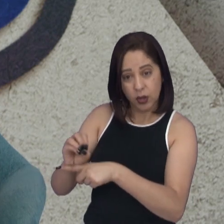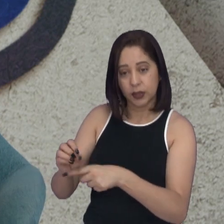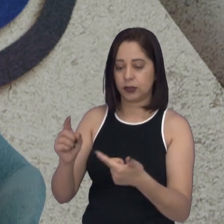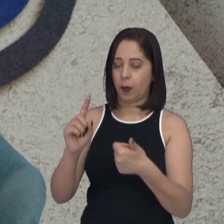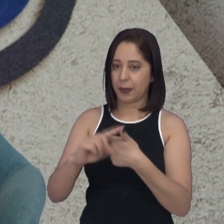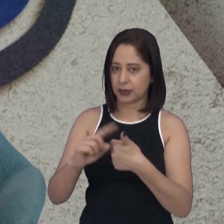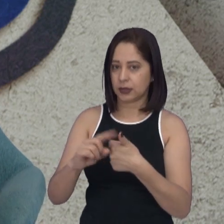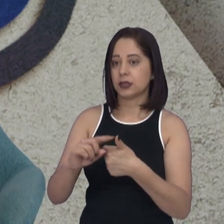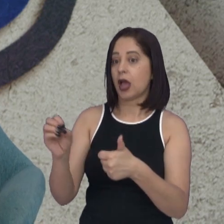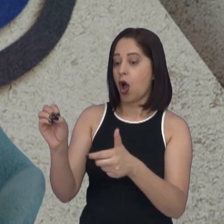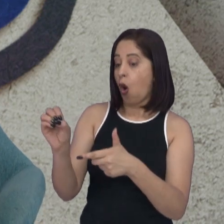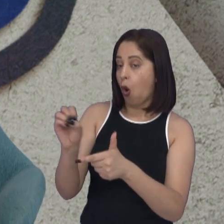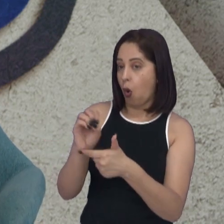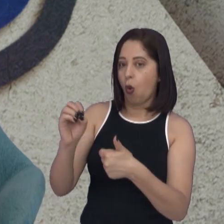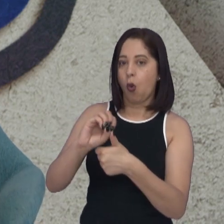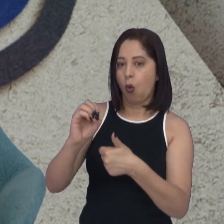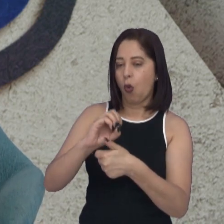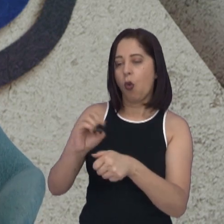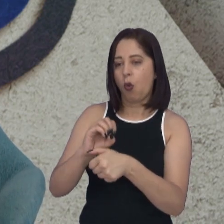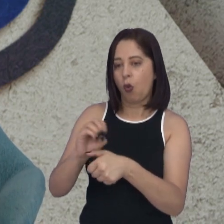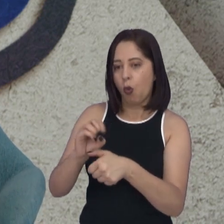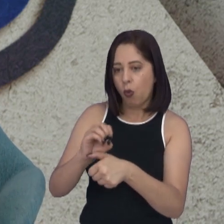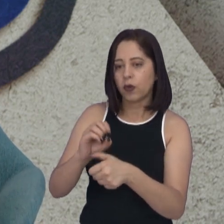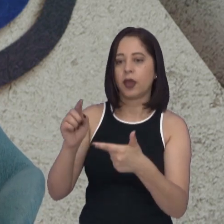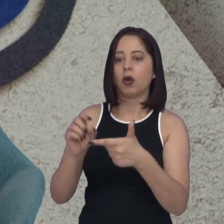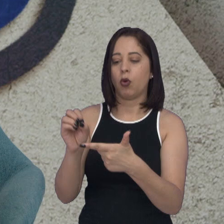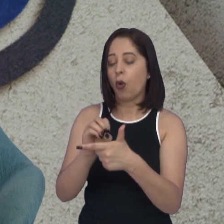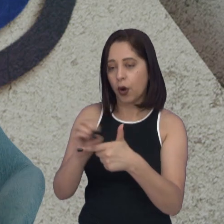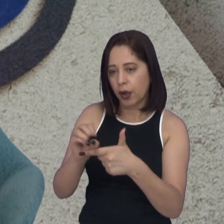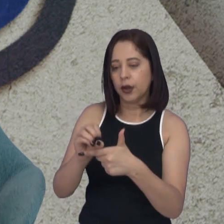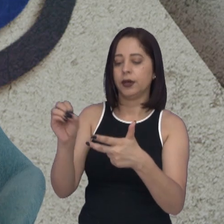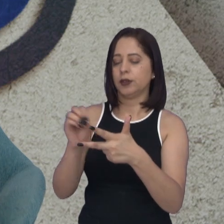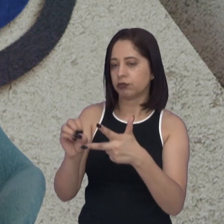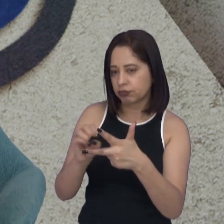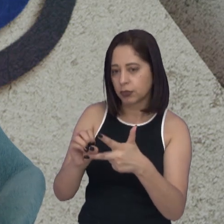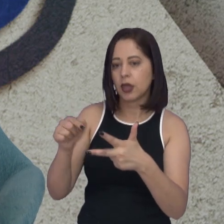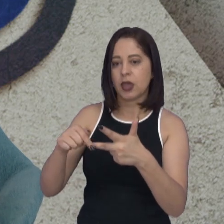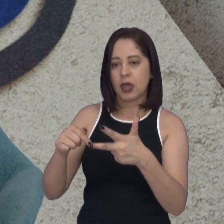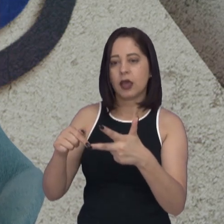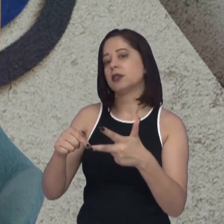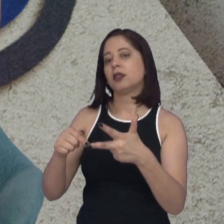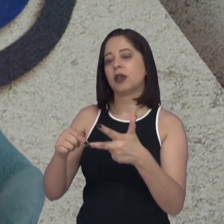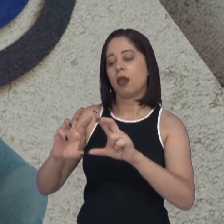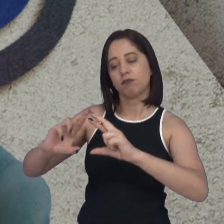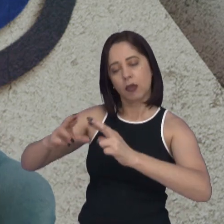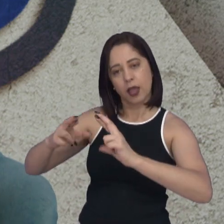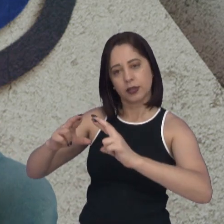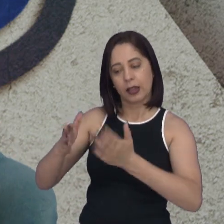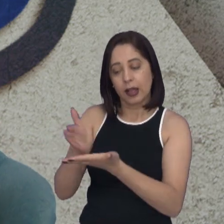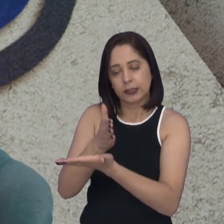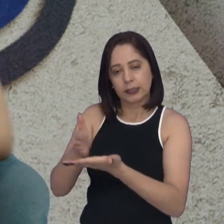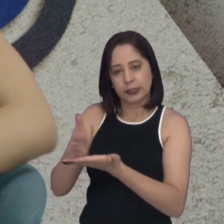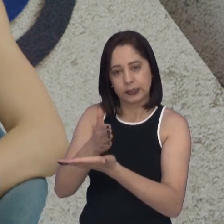o rejeito, orgânico e recicláveis, faz em 2 pelo menos, né, que são os orgânicos e rejeitos, e os recicláveis